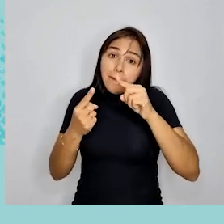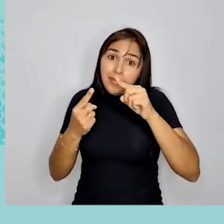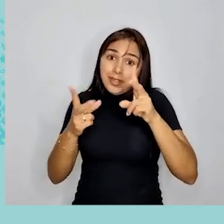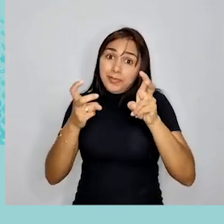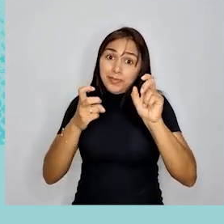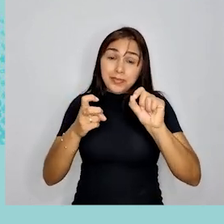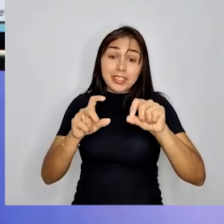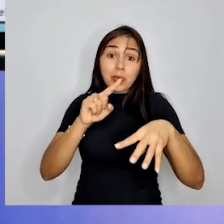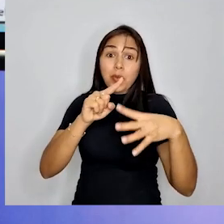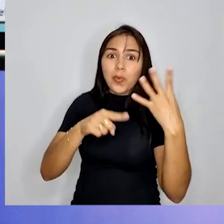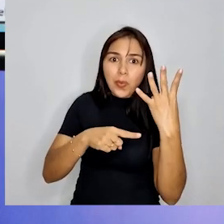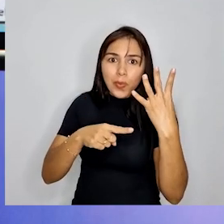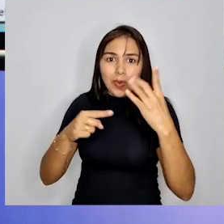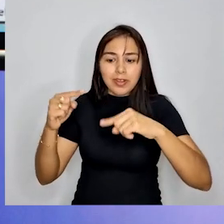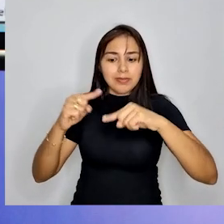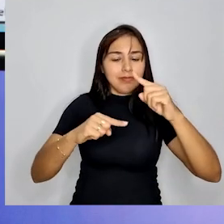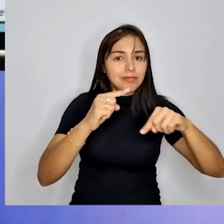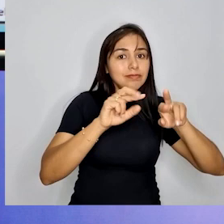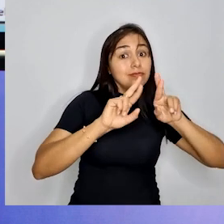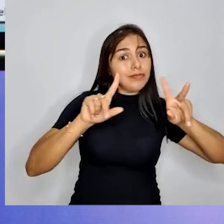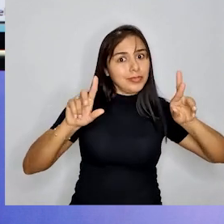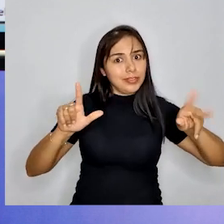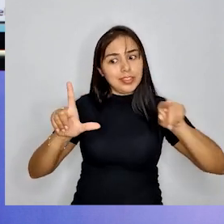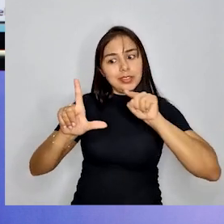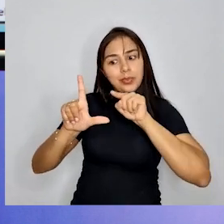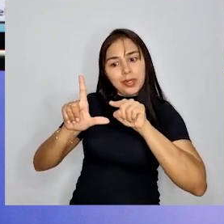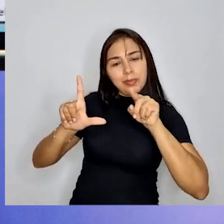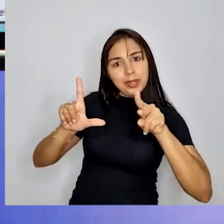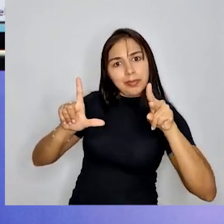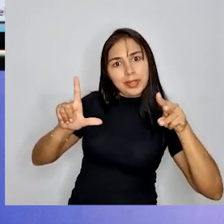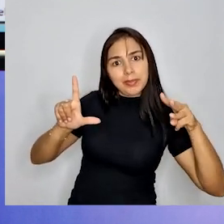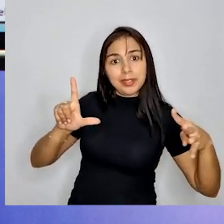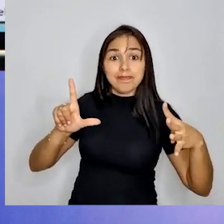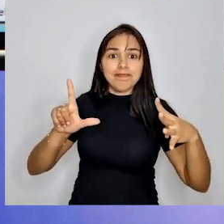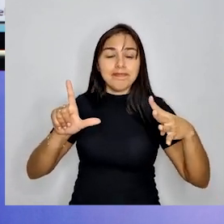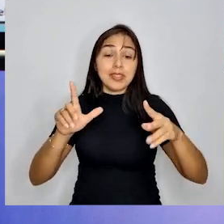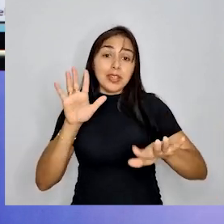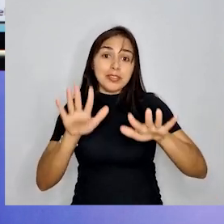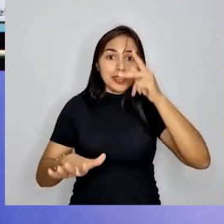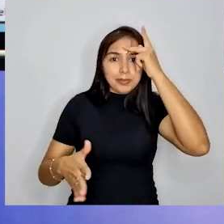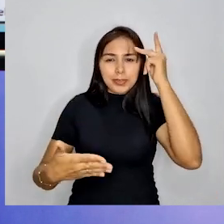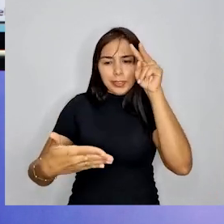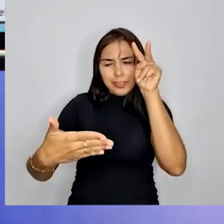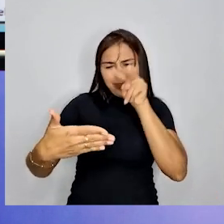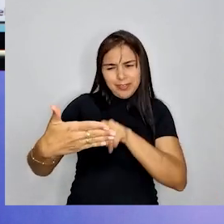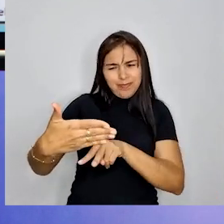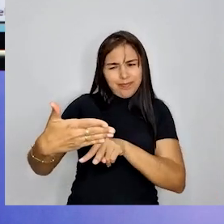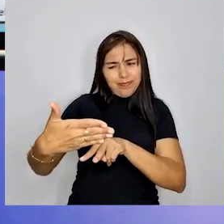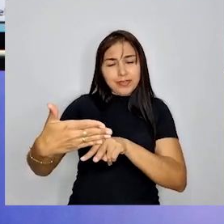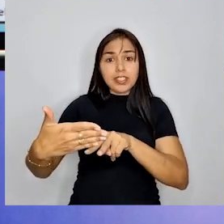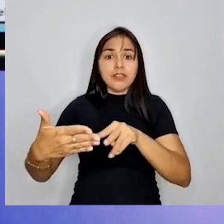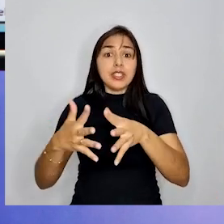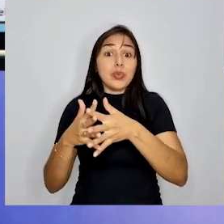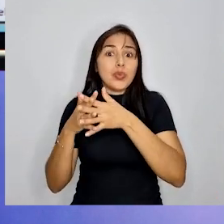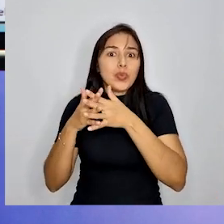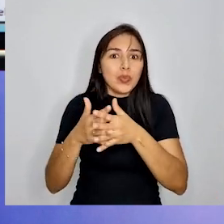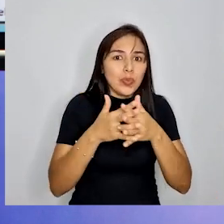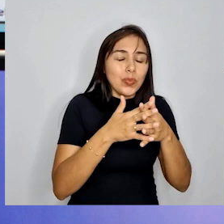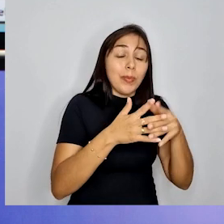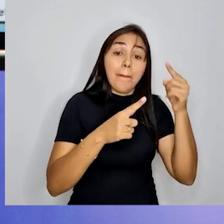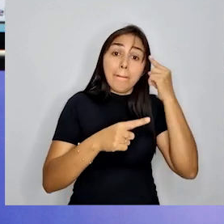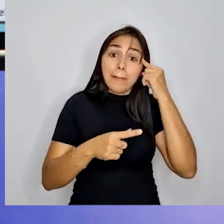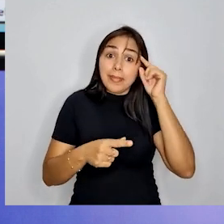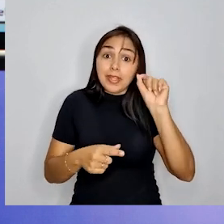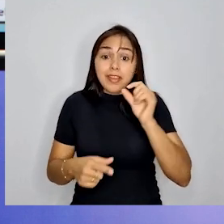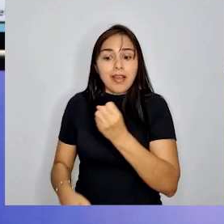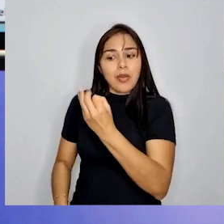pode até levar o leitor quem tá vendo a informação do gráfico é uma interpretação errada né pensando que o número